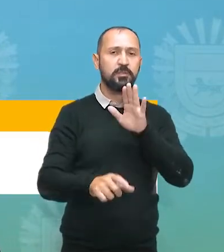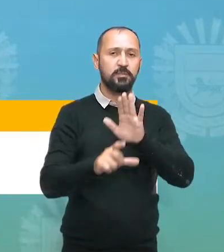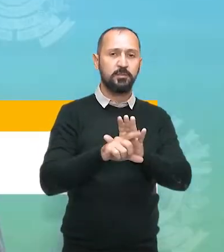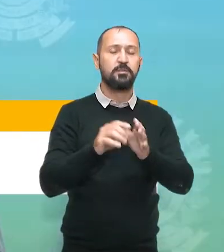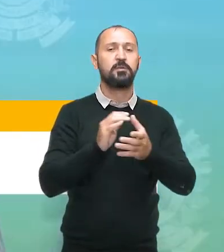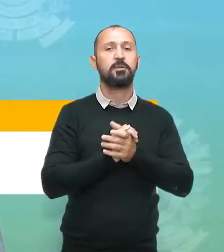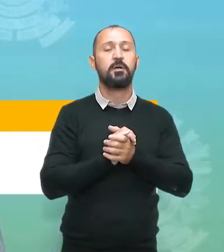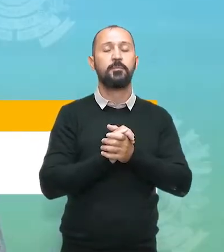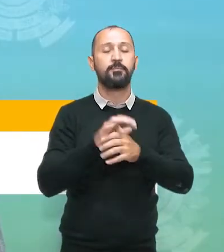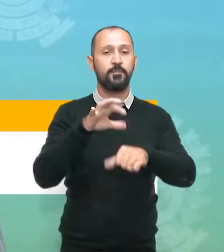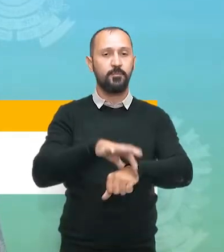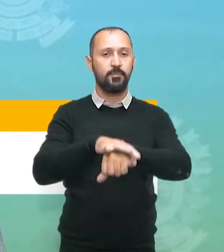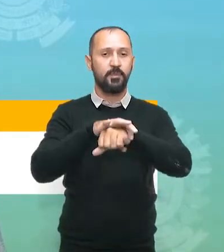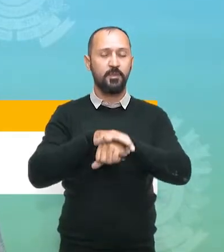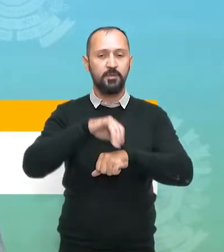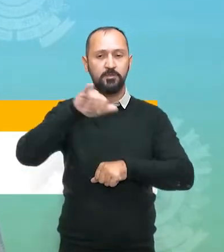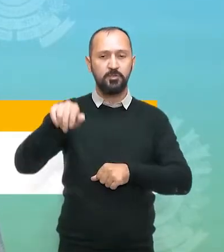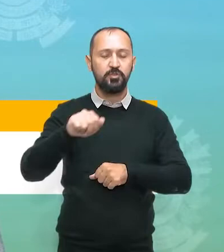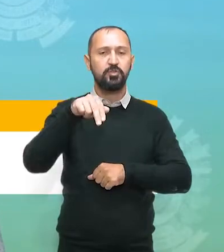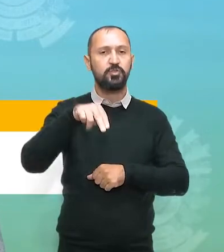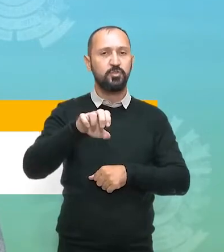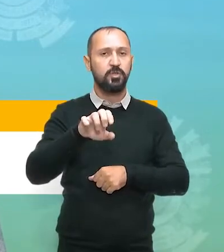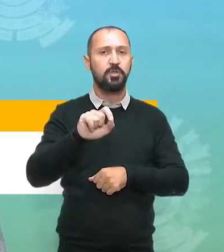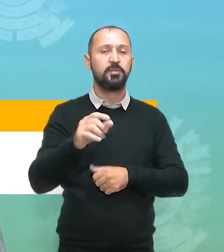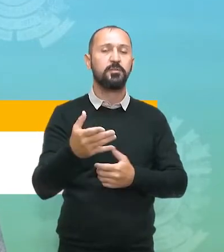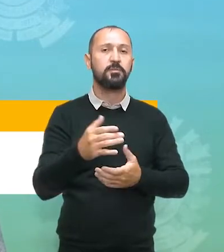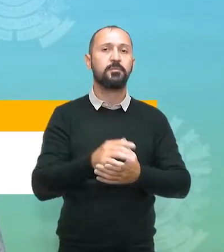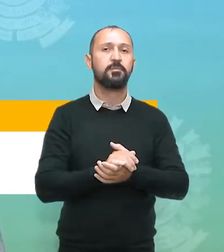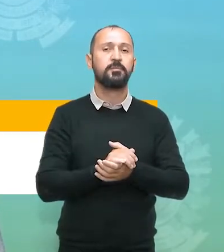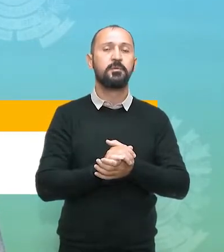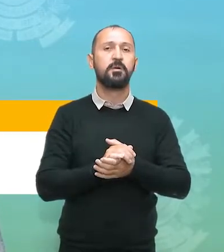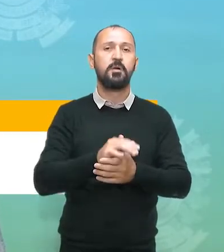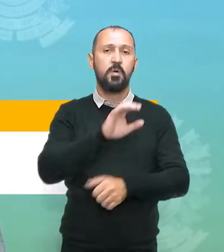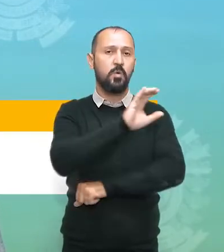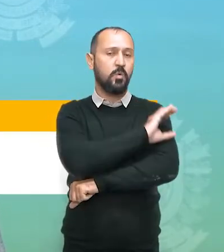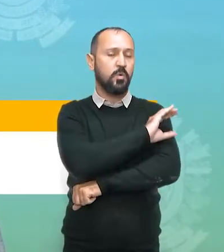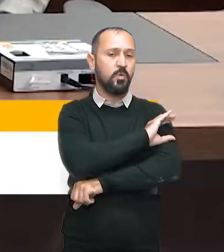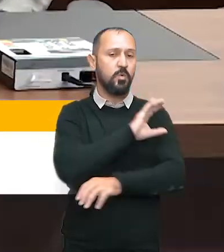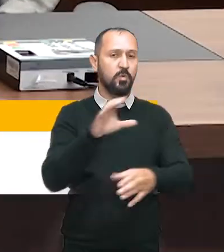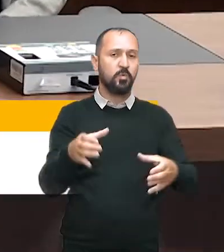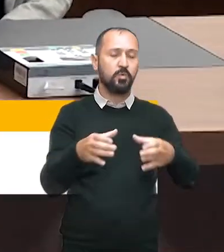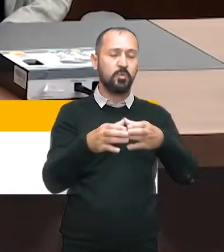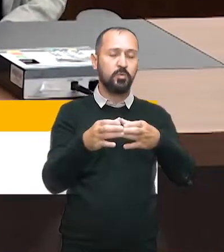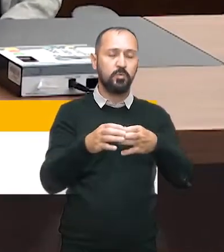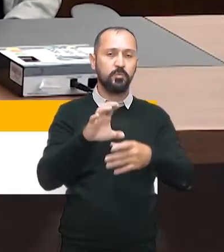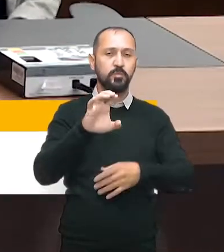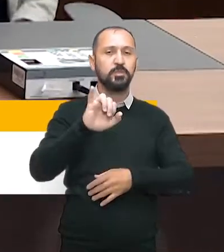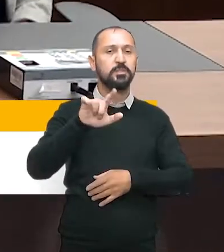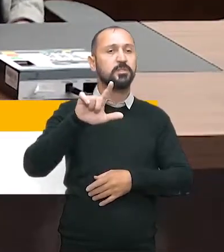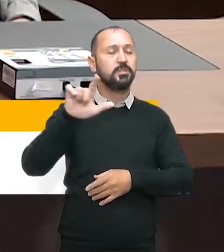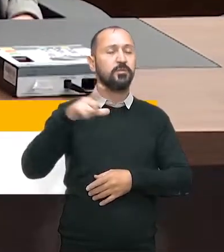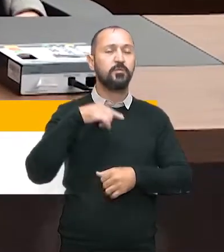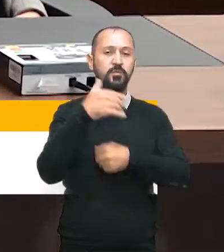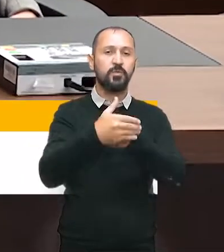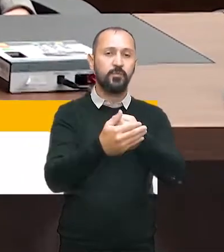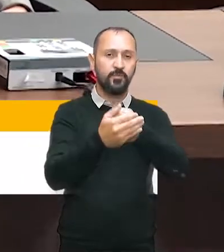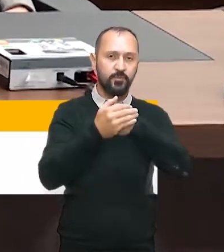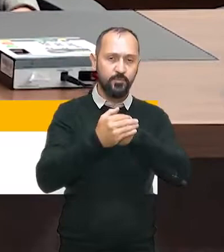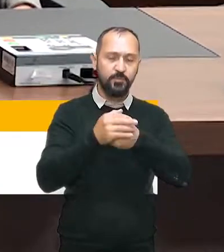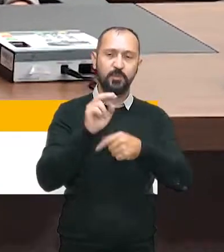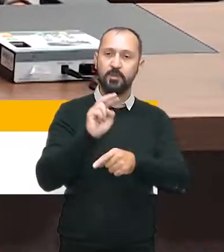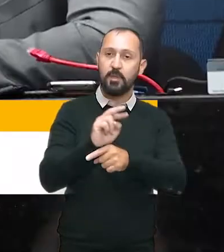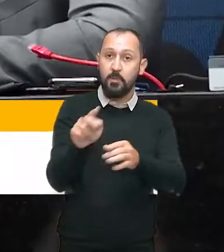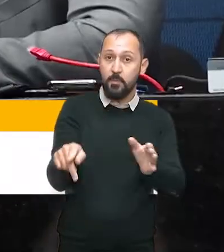exigidas legalmente a defensora pública Jane Inês di attrice coordenadora do núcleo cível e de defesa